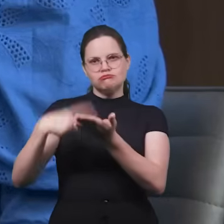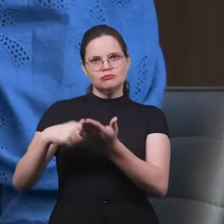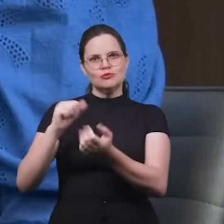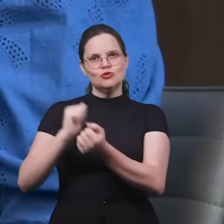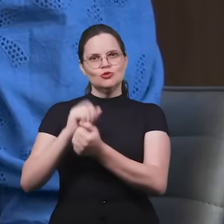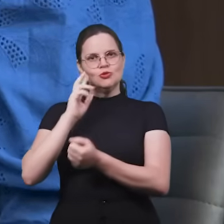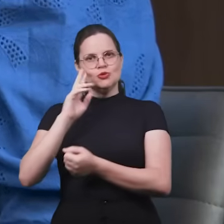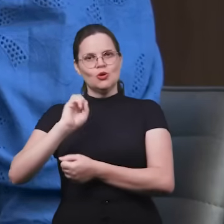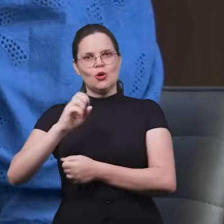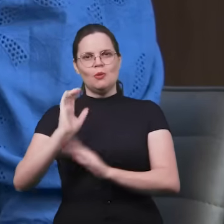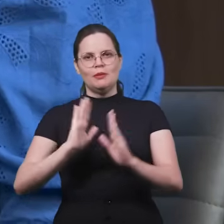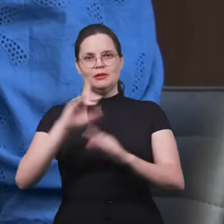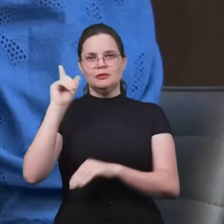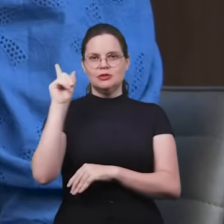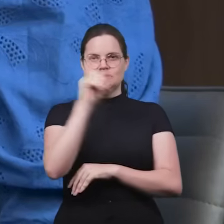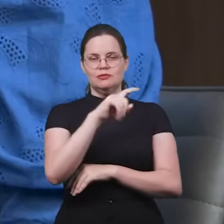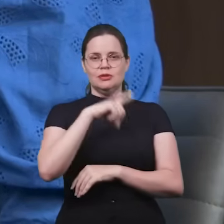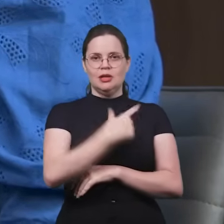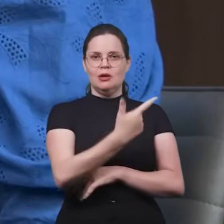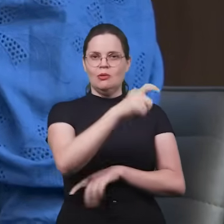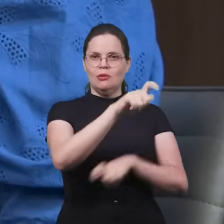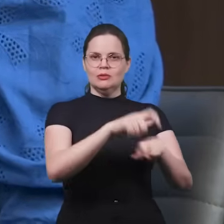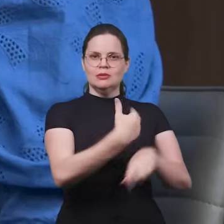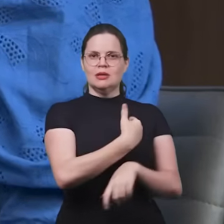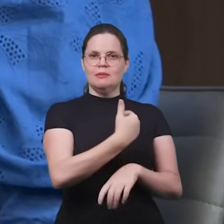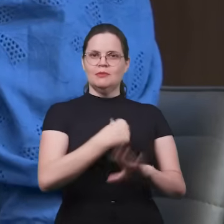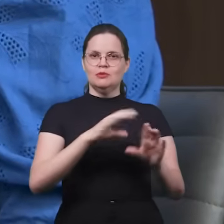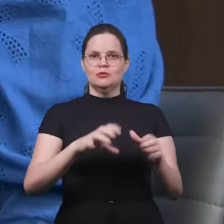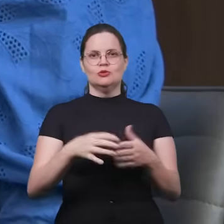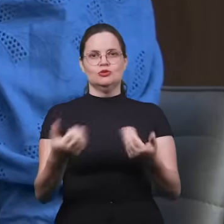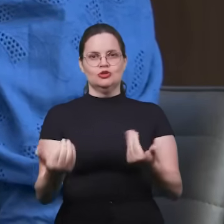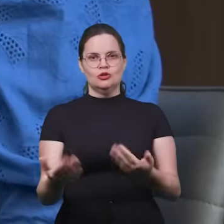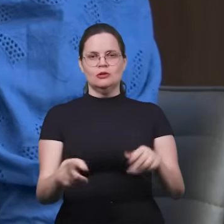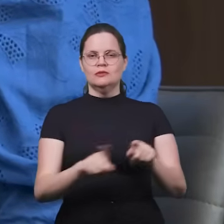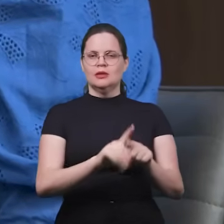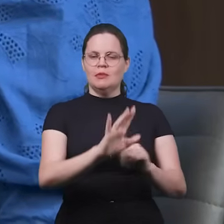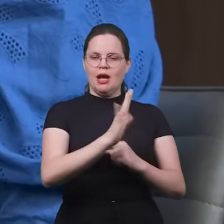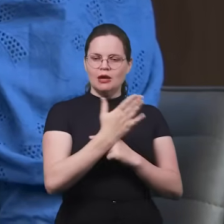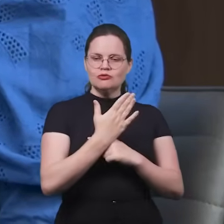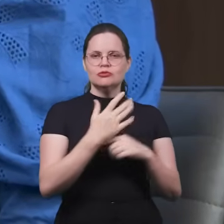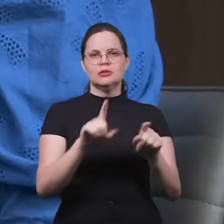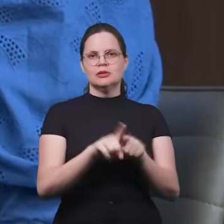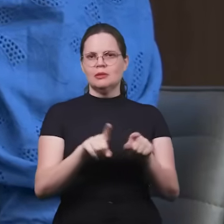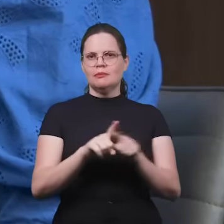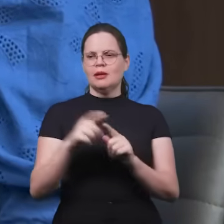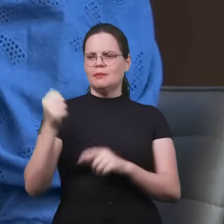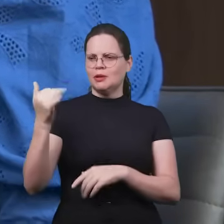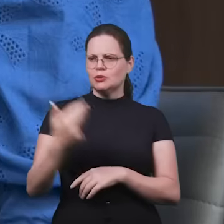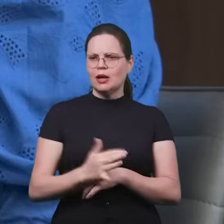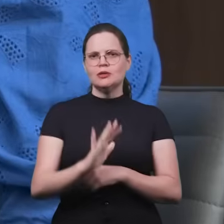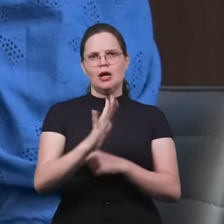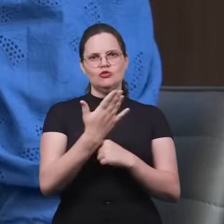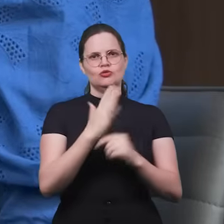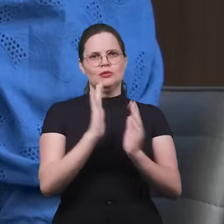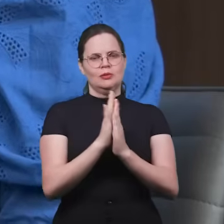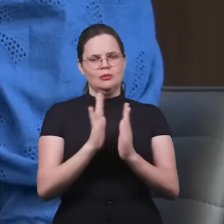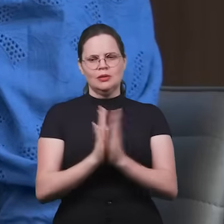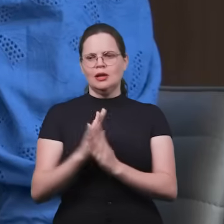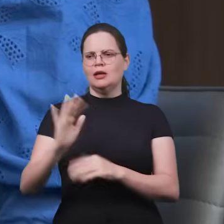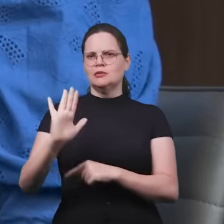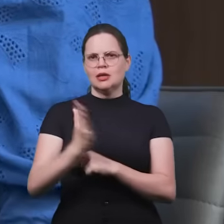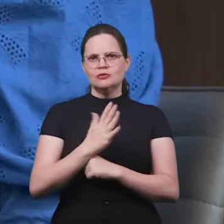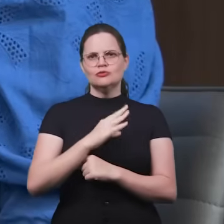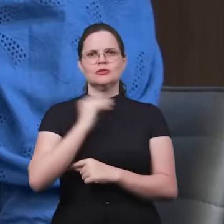está passando por um momento difícil, a gente tem outros jovens ali em que nos ajudam numa madrugada, que nos auxiliam